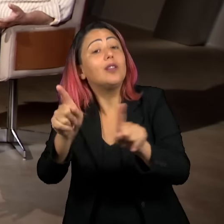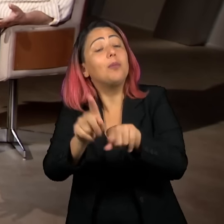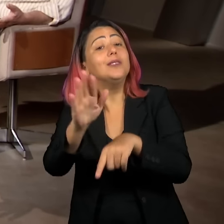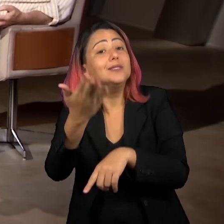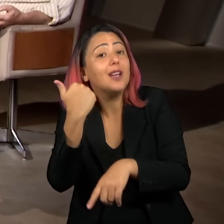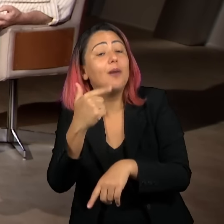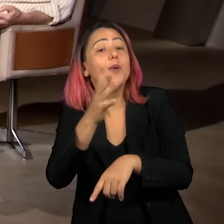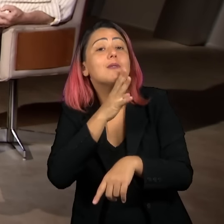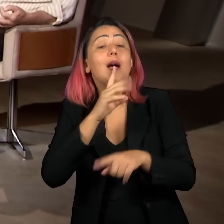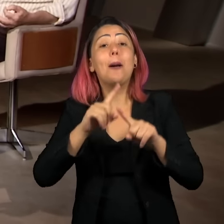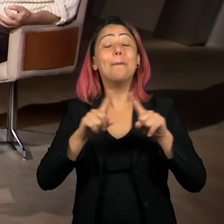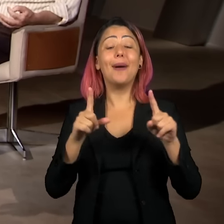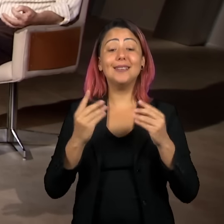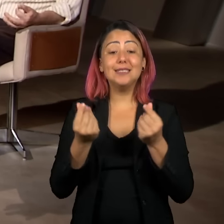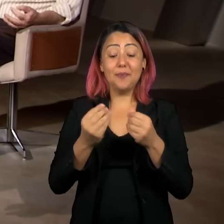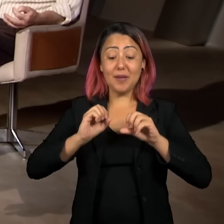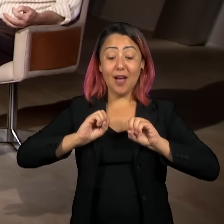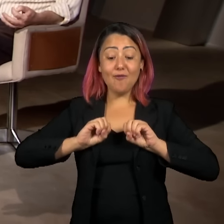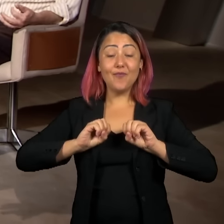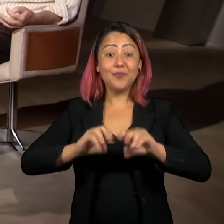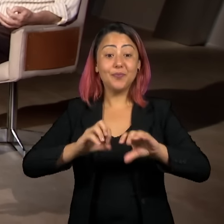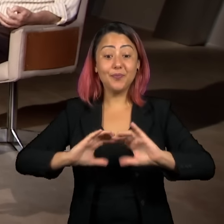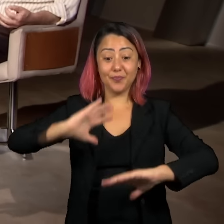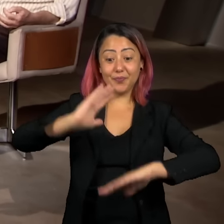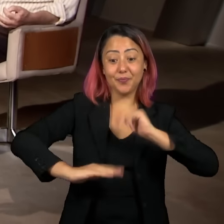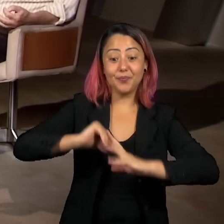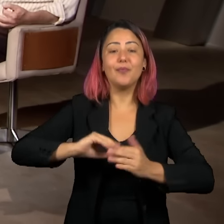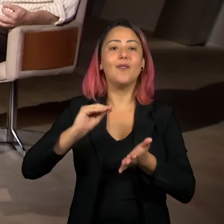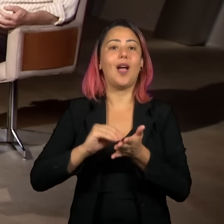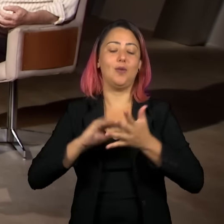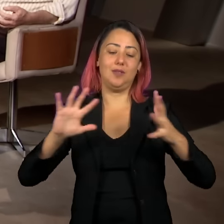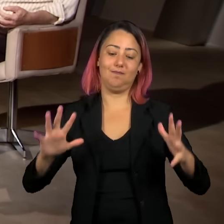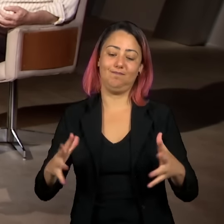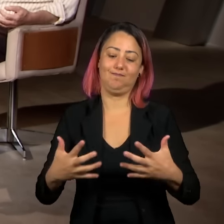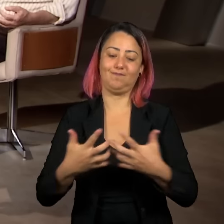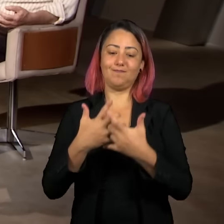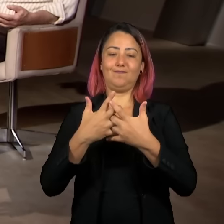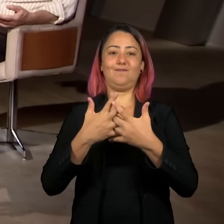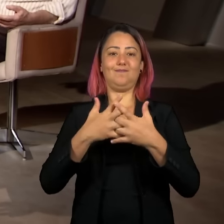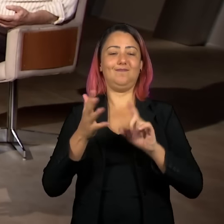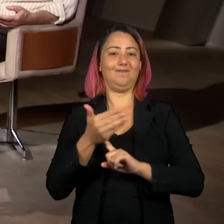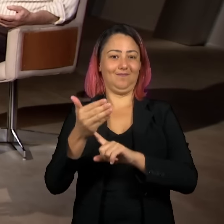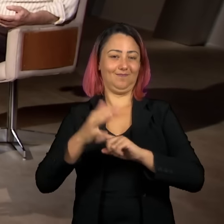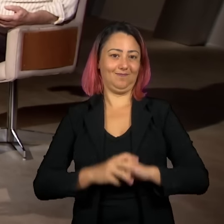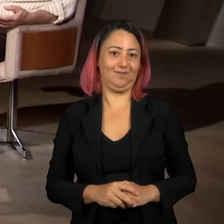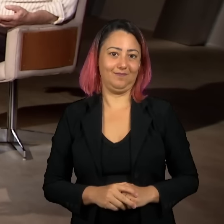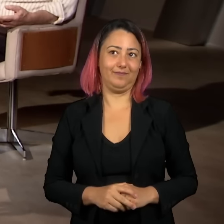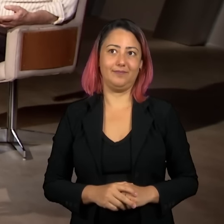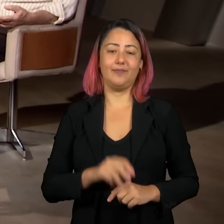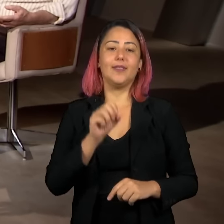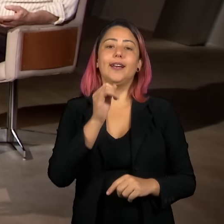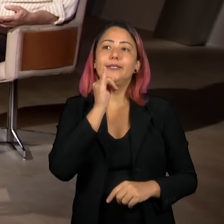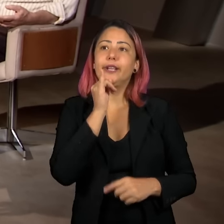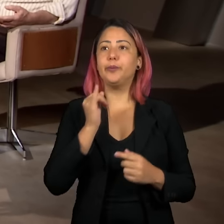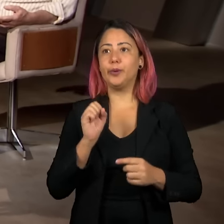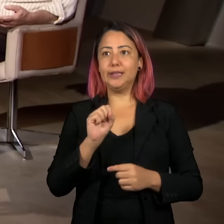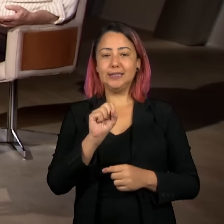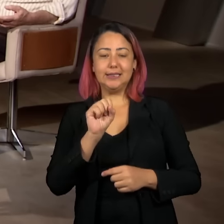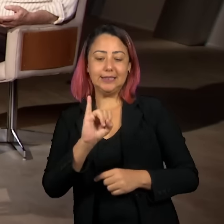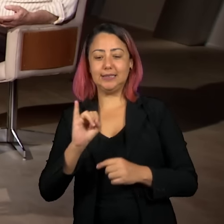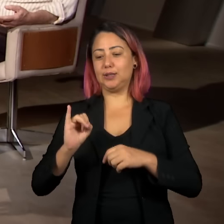que ela não tá integrada ainda nas atividades curriculares ainda se eu for falar da da equação do segundo grau eu vou falar da